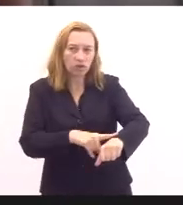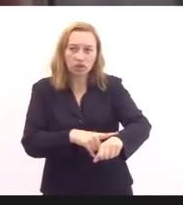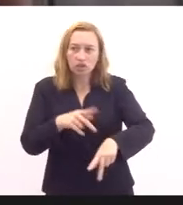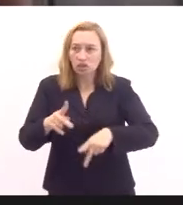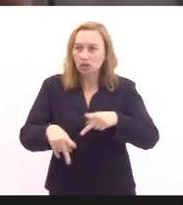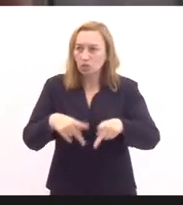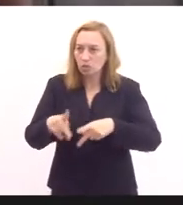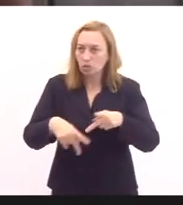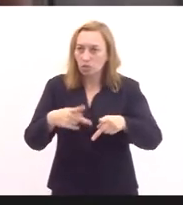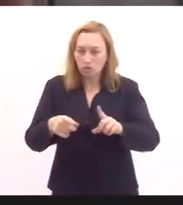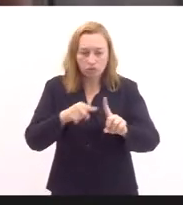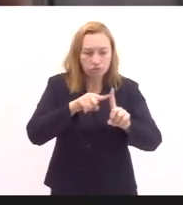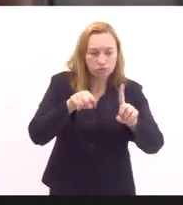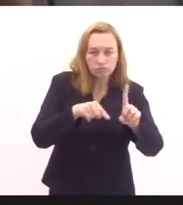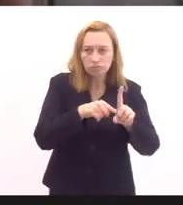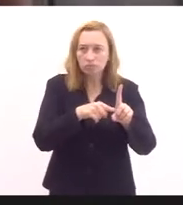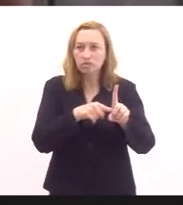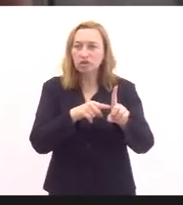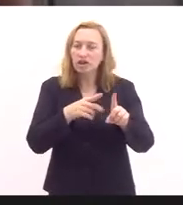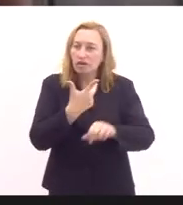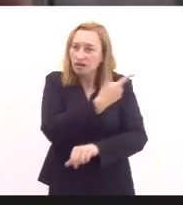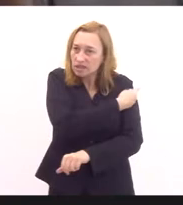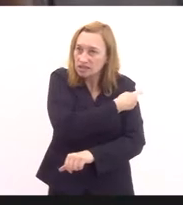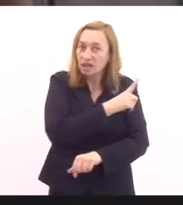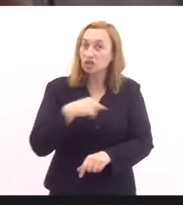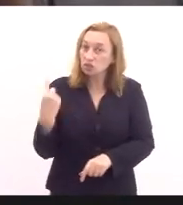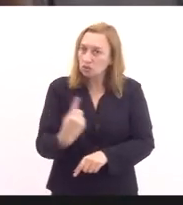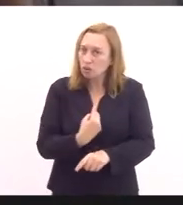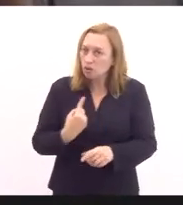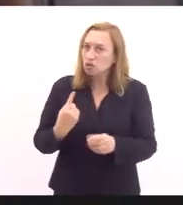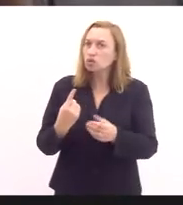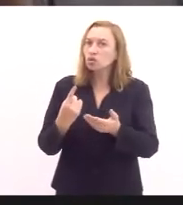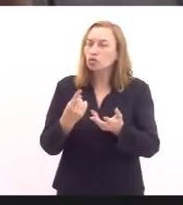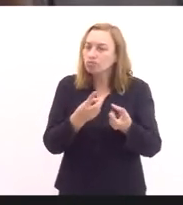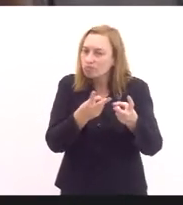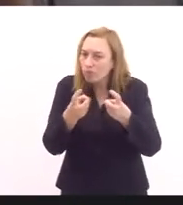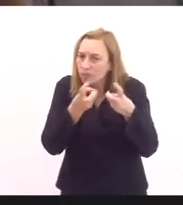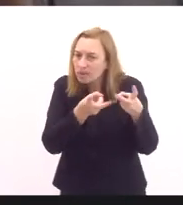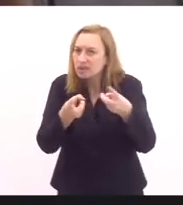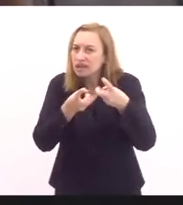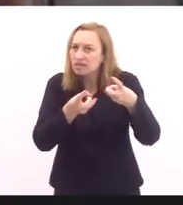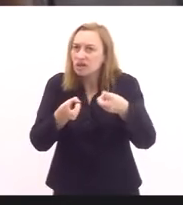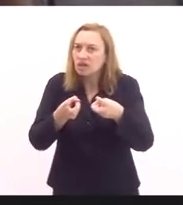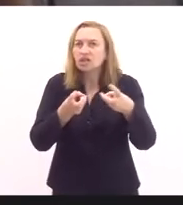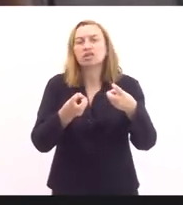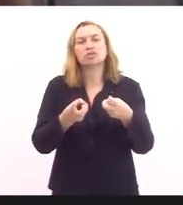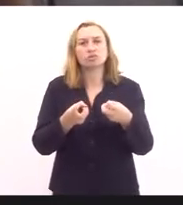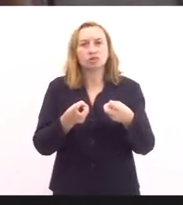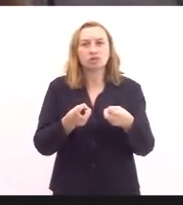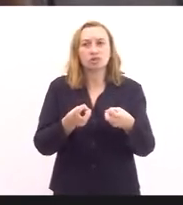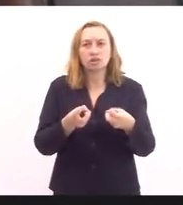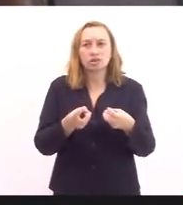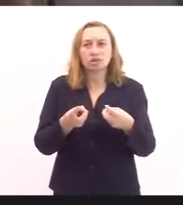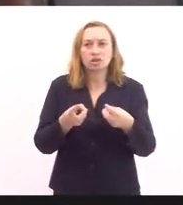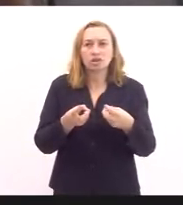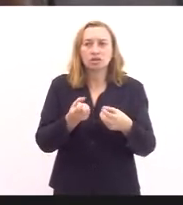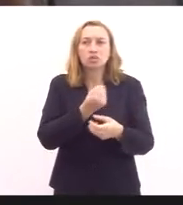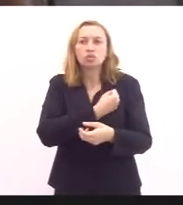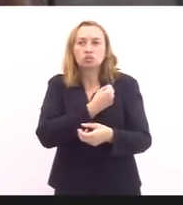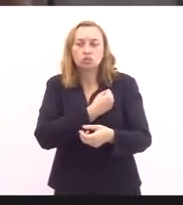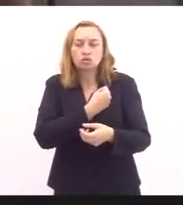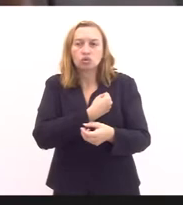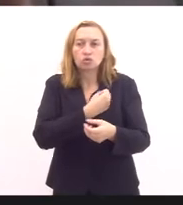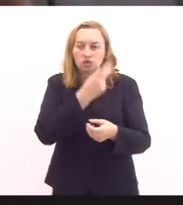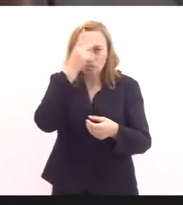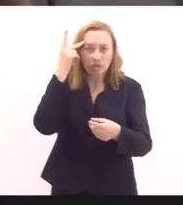começou a ser vacinada a gente também começou a monitorar os dados de vacinação para essa população